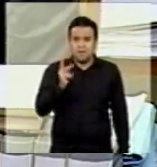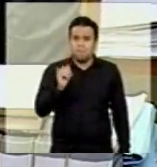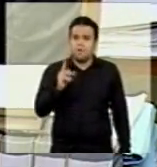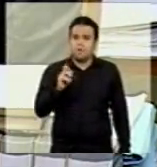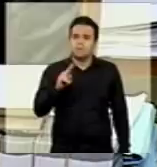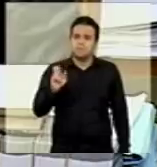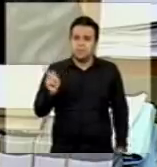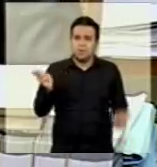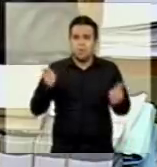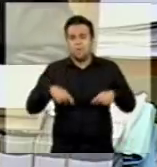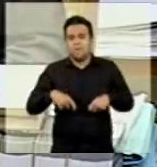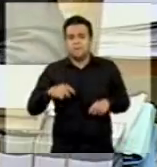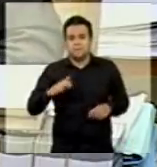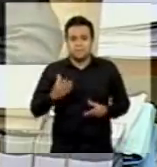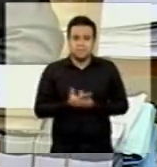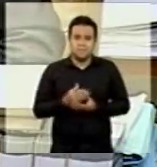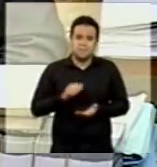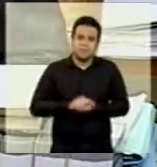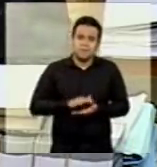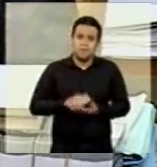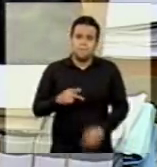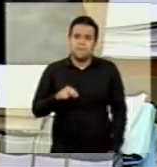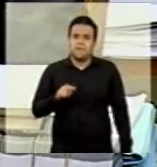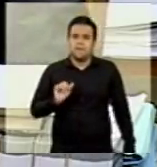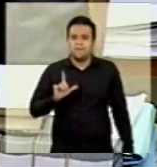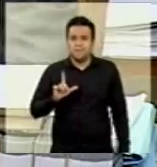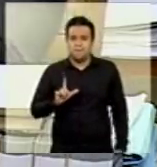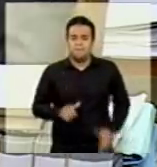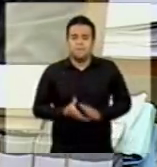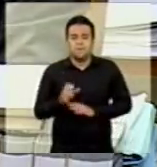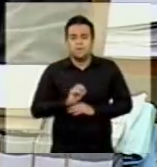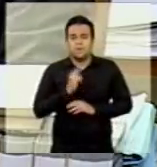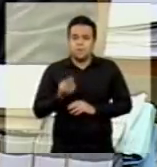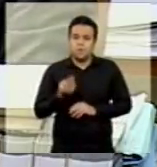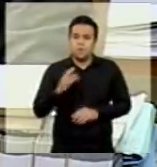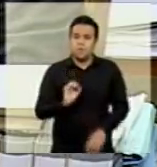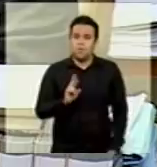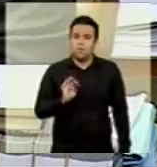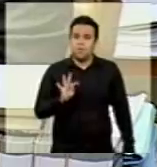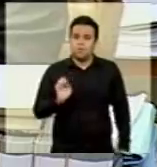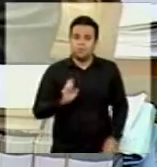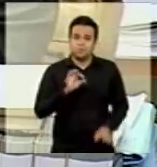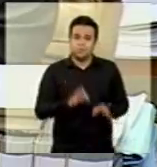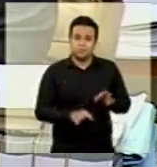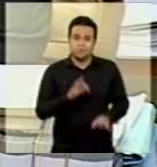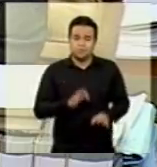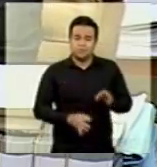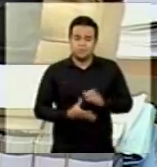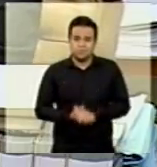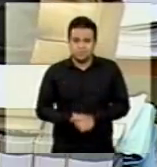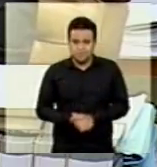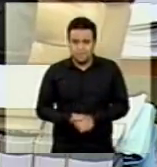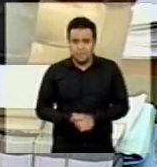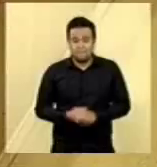competência penal originária ou das Cortes Supremas de Justiça, ou tal seja,